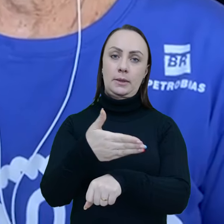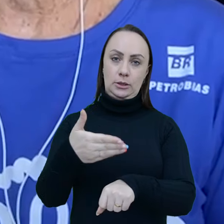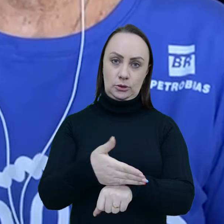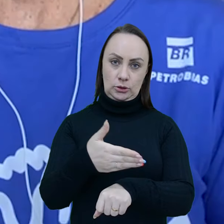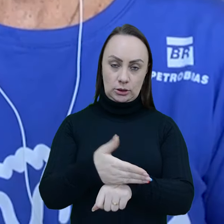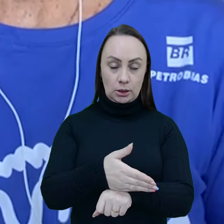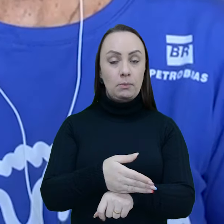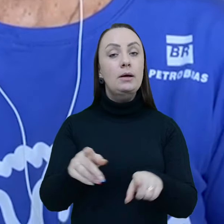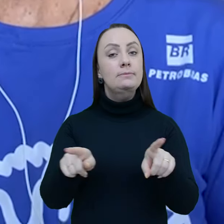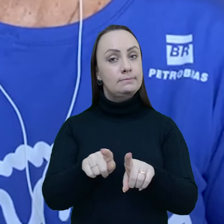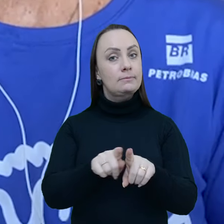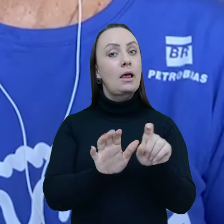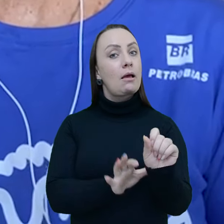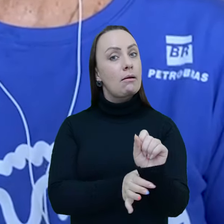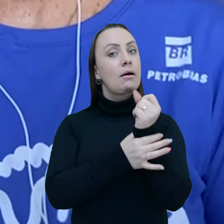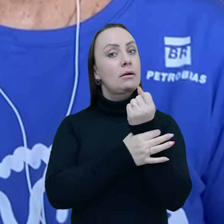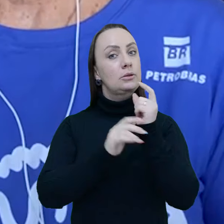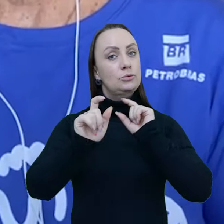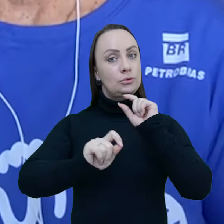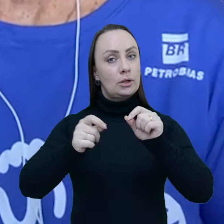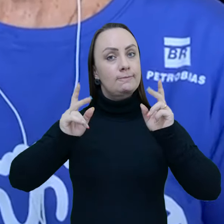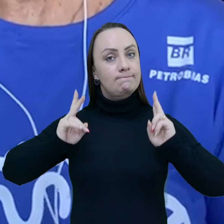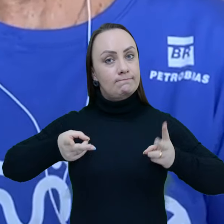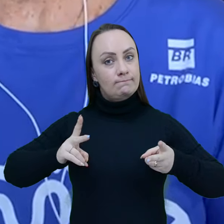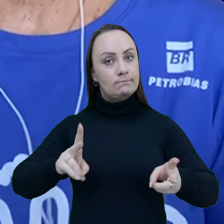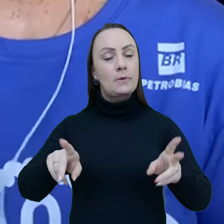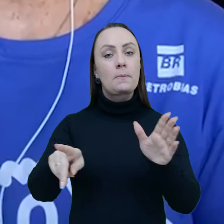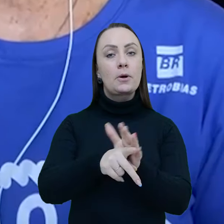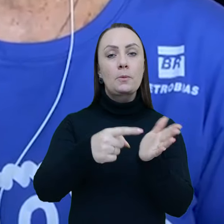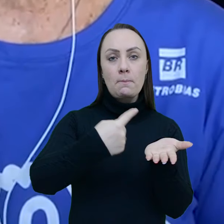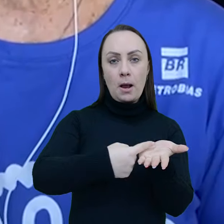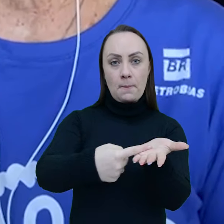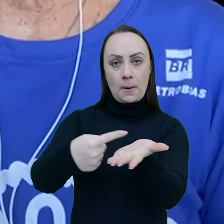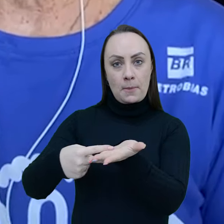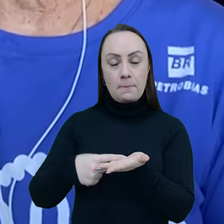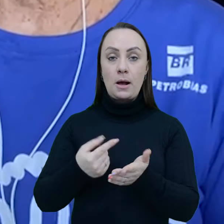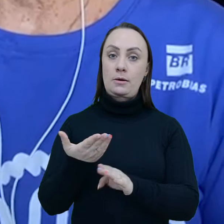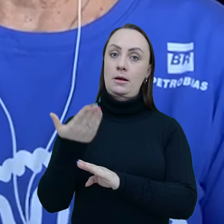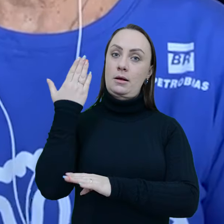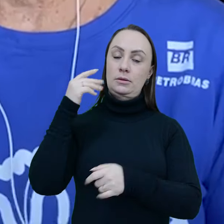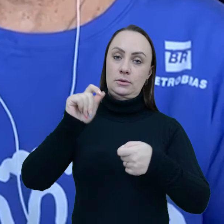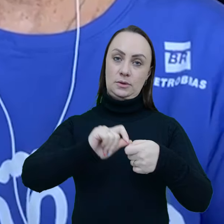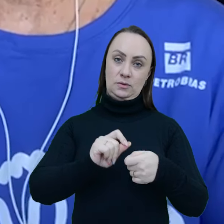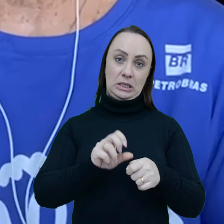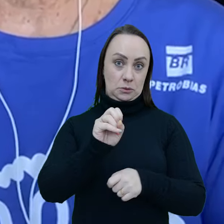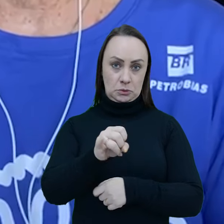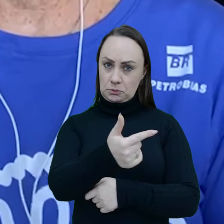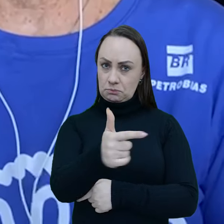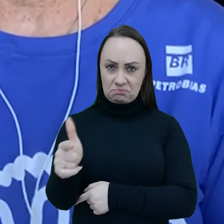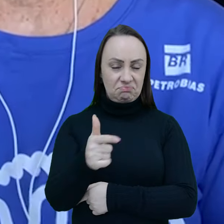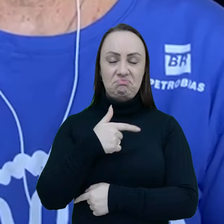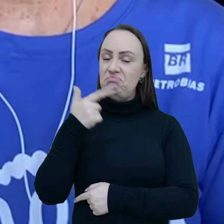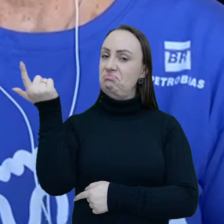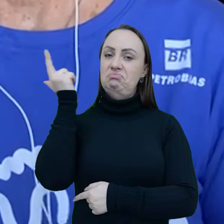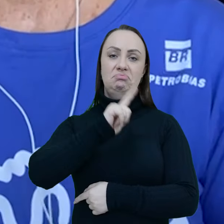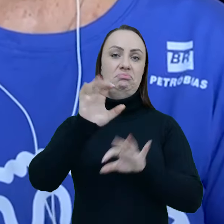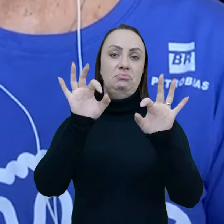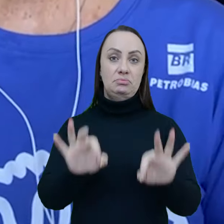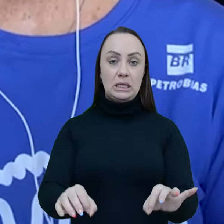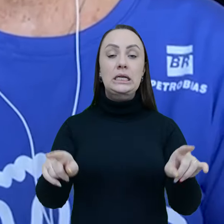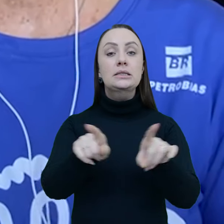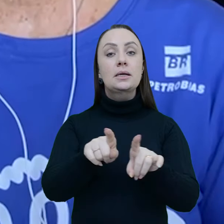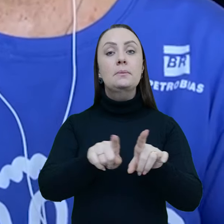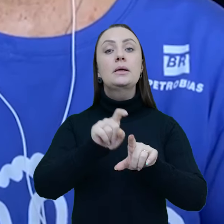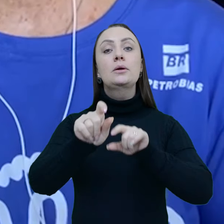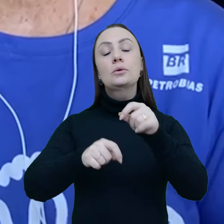atividade e garantia de manutenção dos acordos estabelecidos. Sem isso, a gestão pesqueira não é eficiente. Além